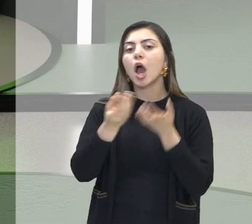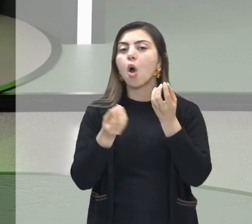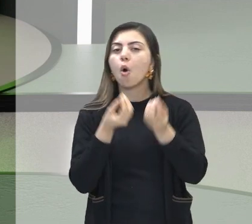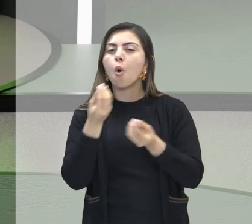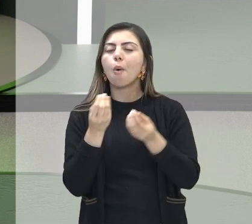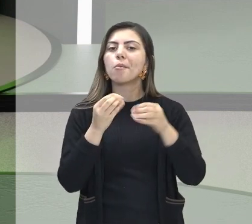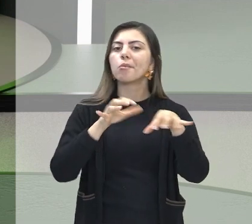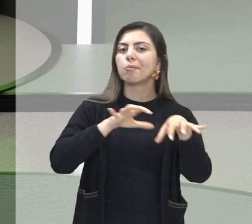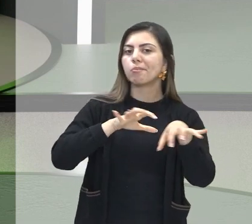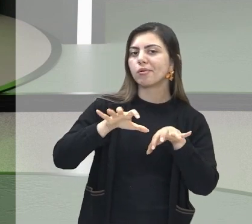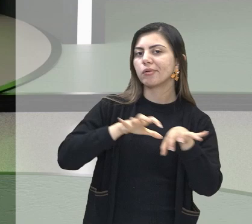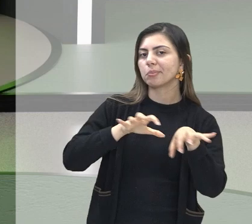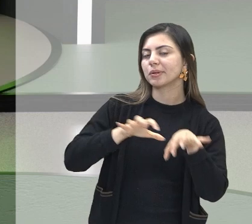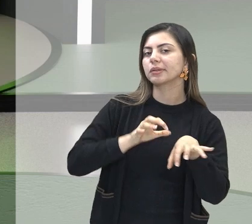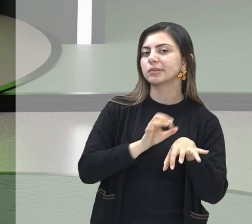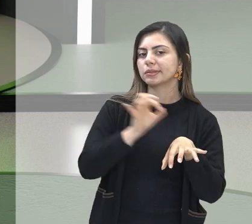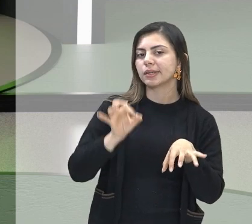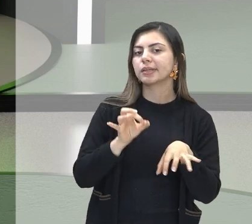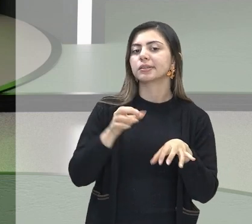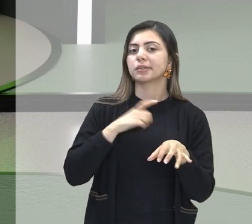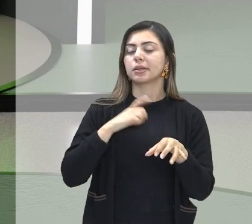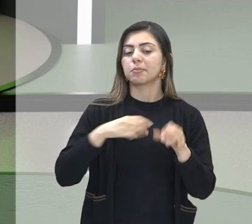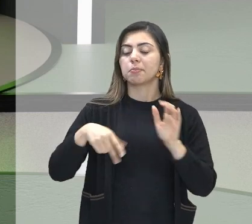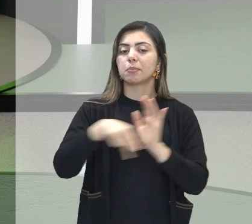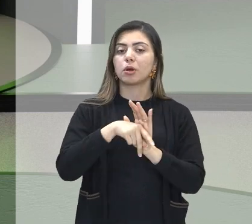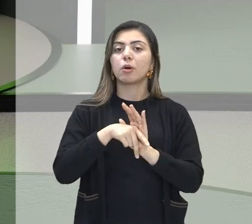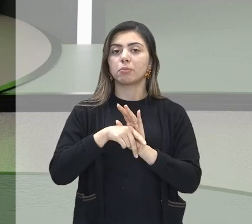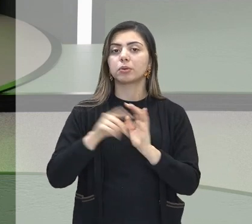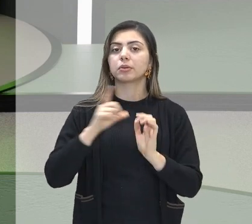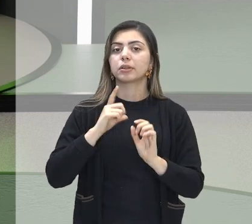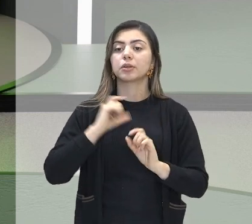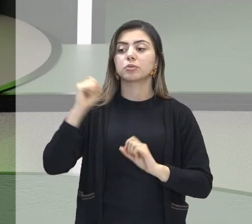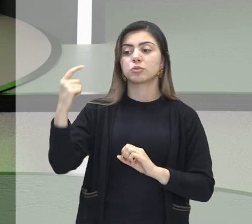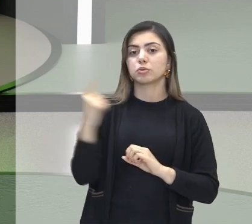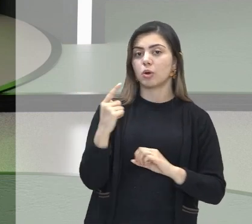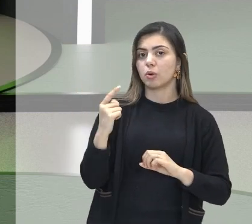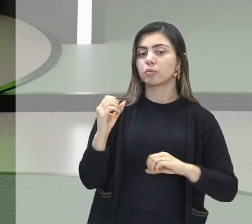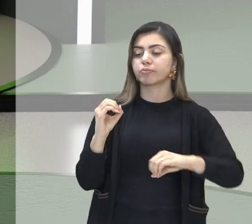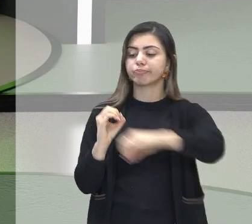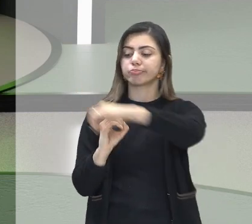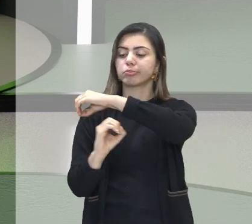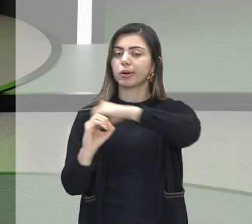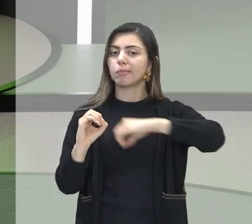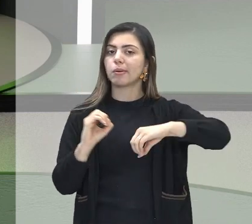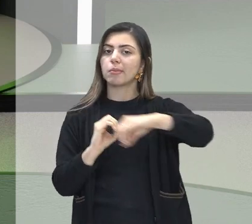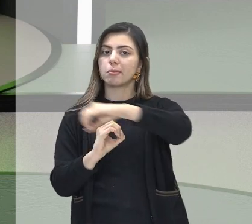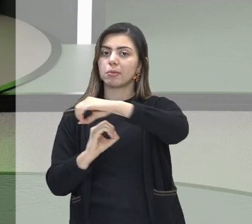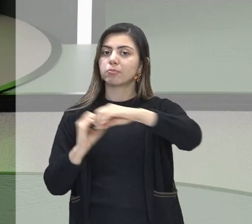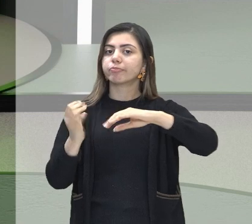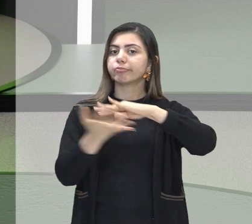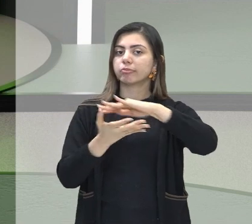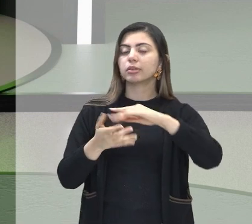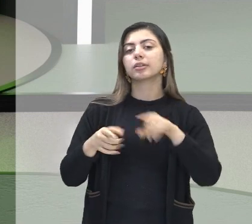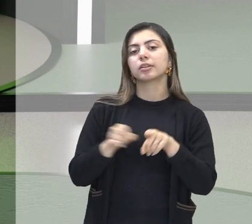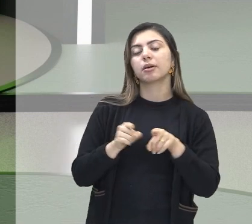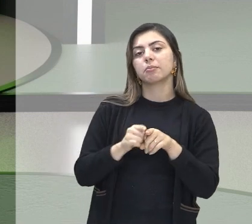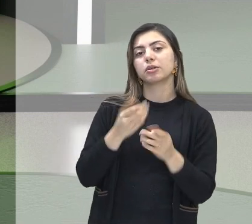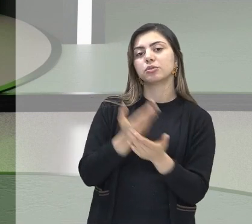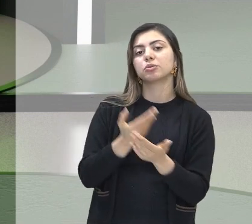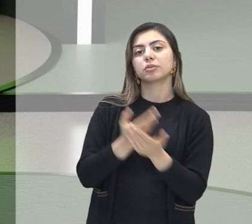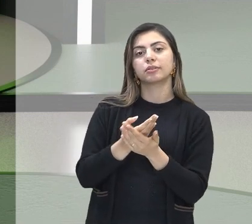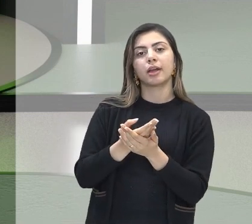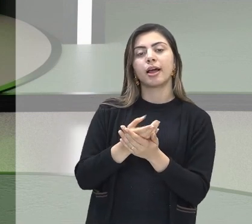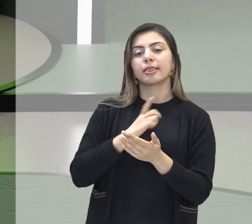movimentos dos planetas em relação ao Sol, do nosso sistema solar, e vamos comentar sobre as leis de Kepler